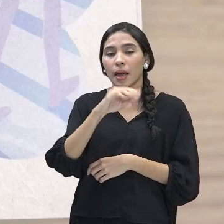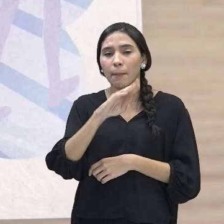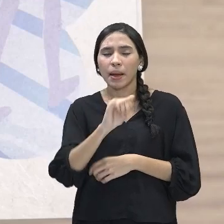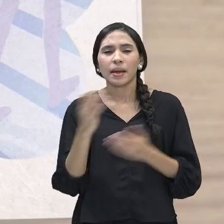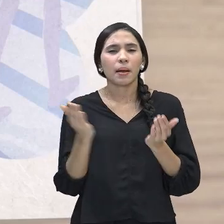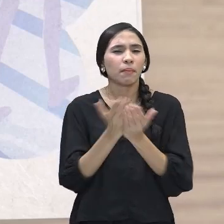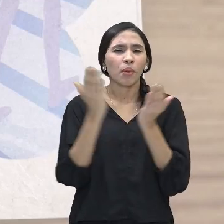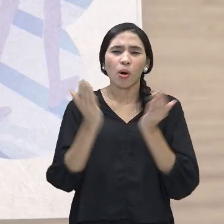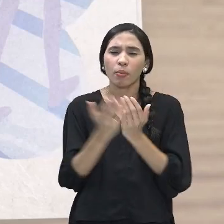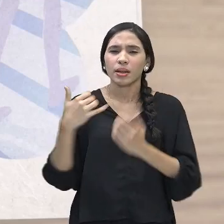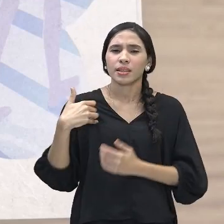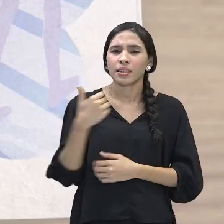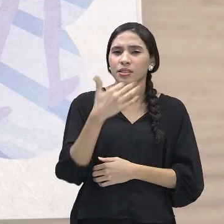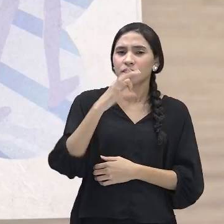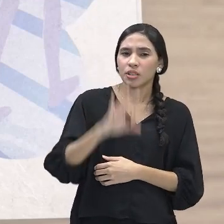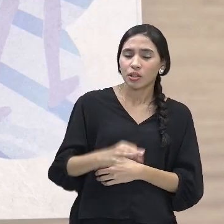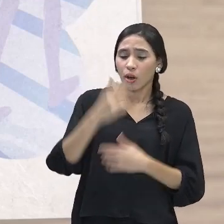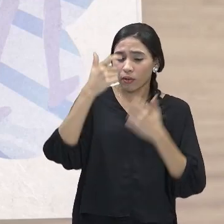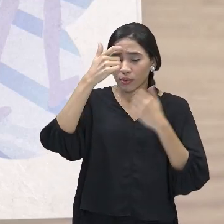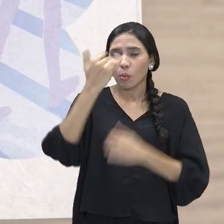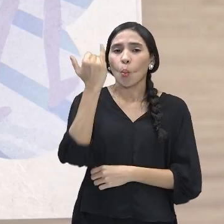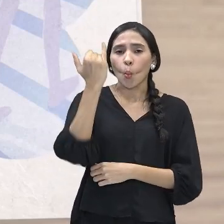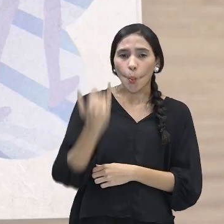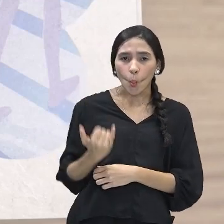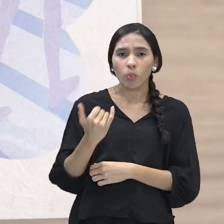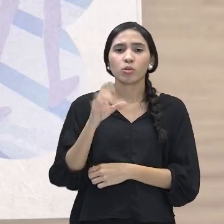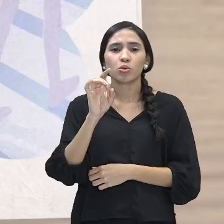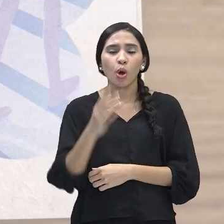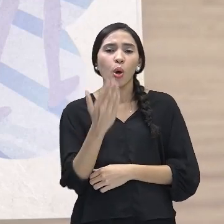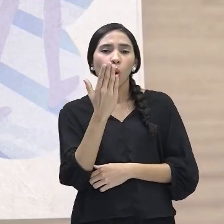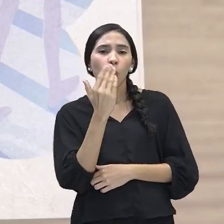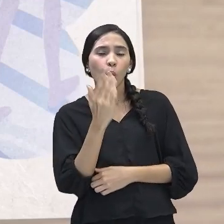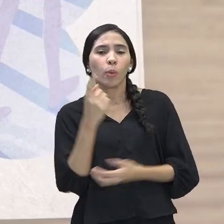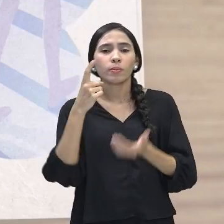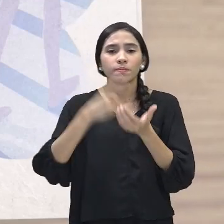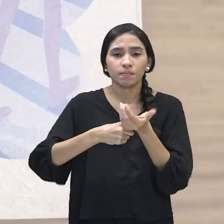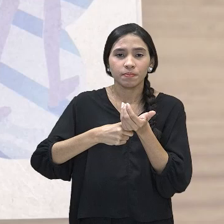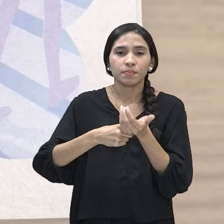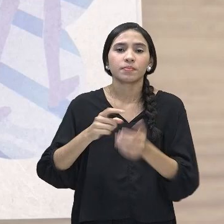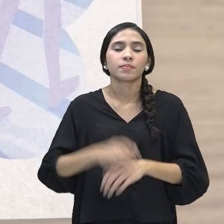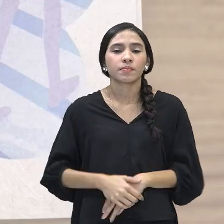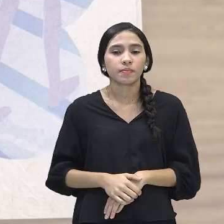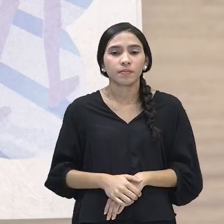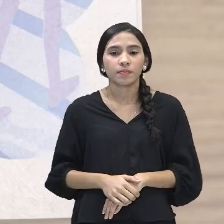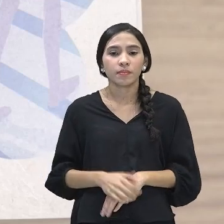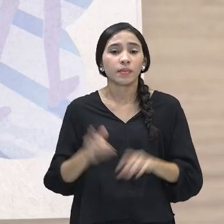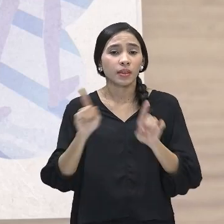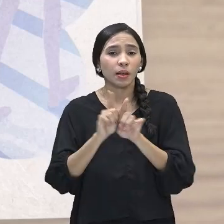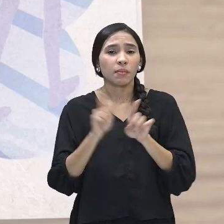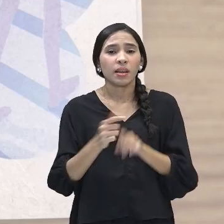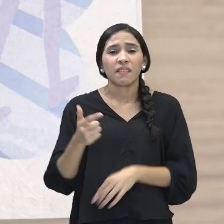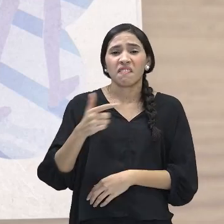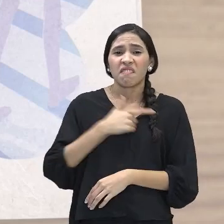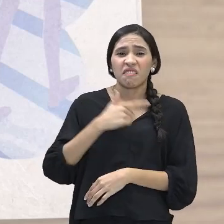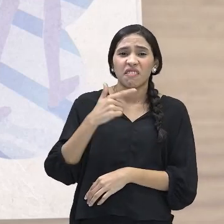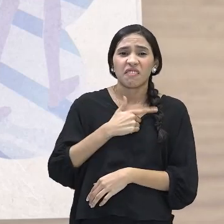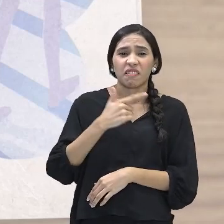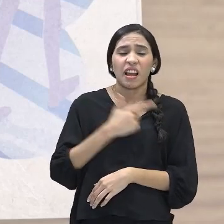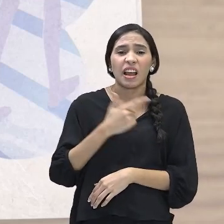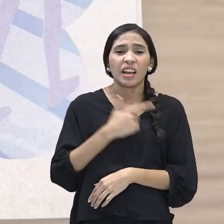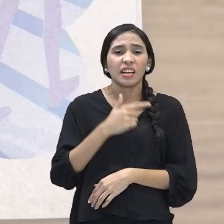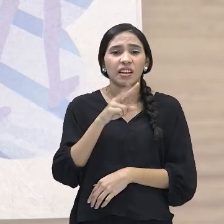anos que possui um corpo franzino e só come cachorro-quente. Além disso, ela é feia,